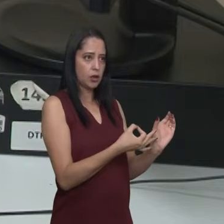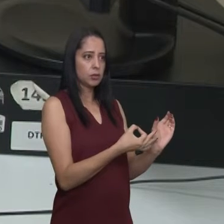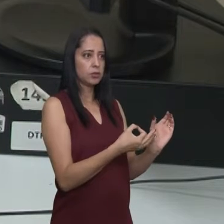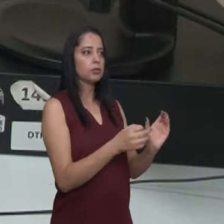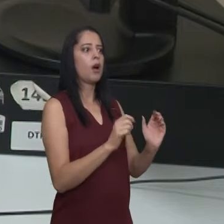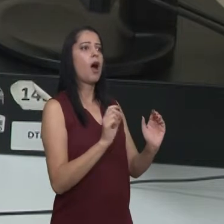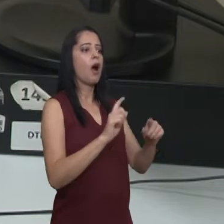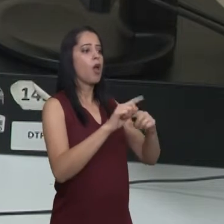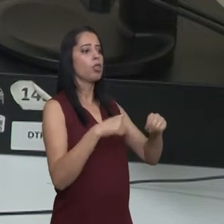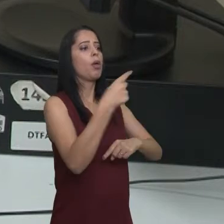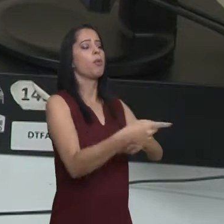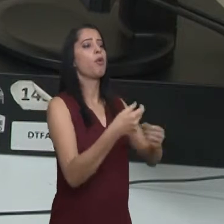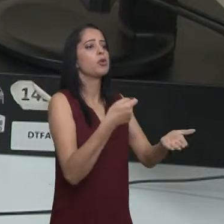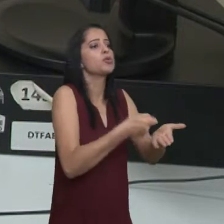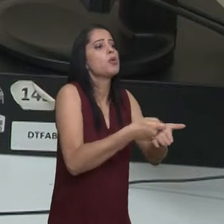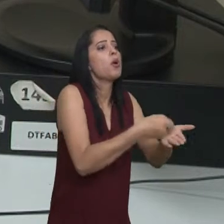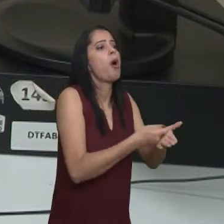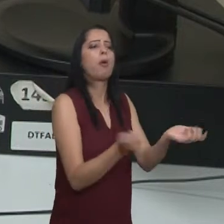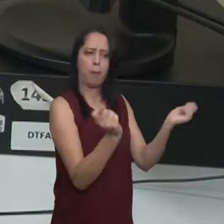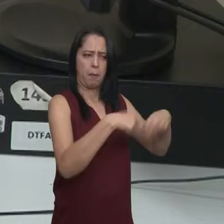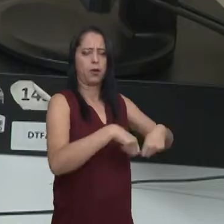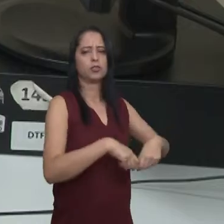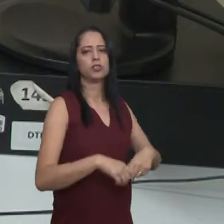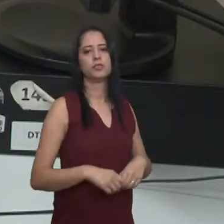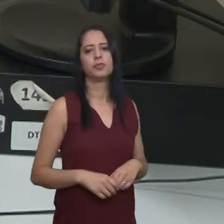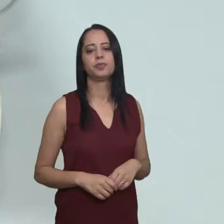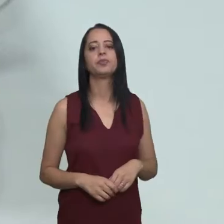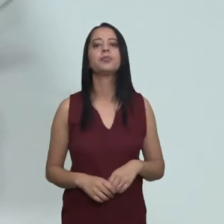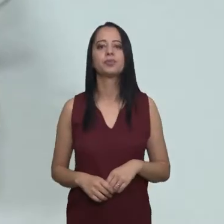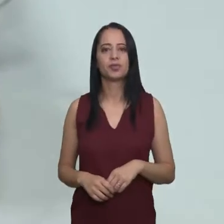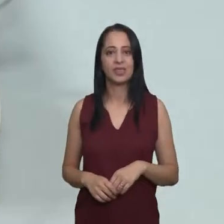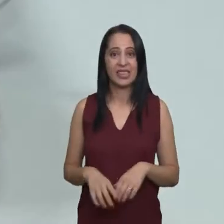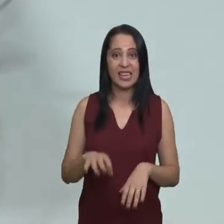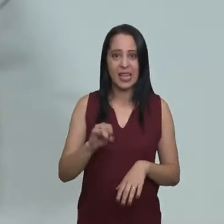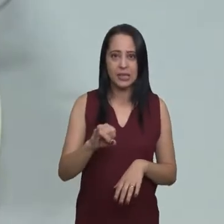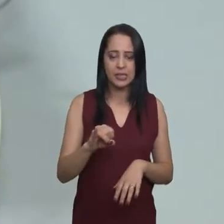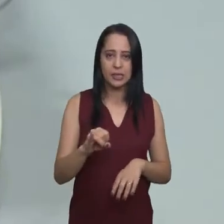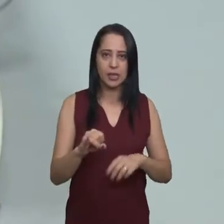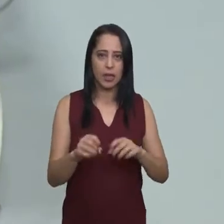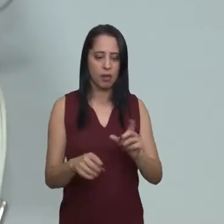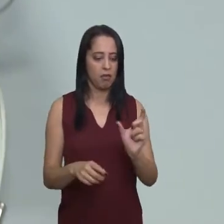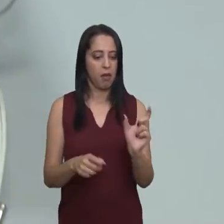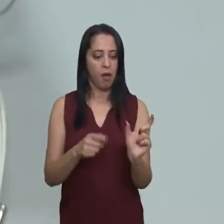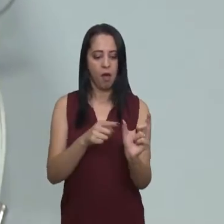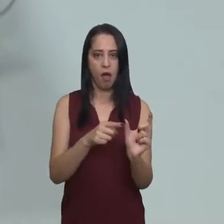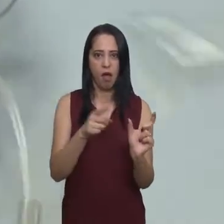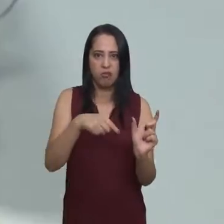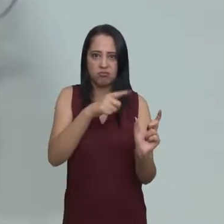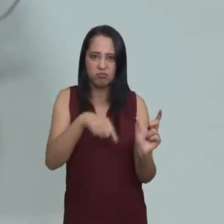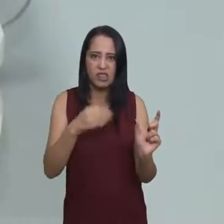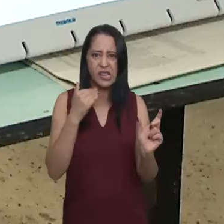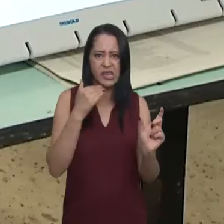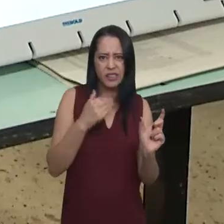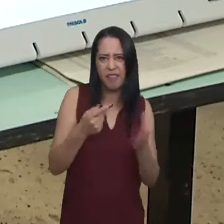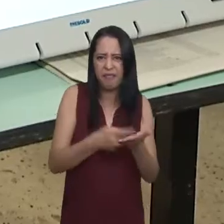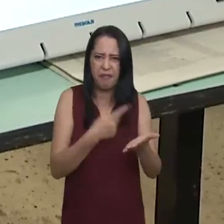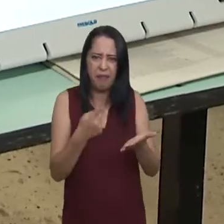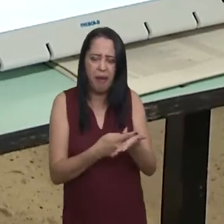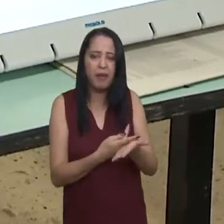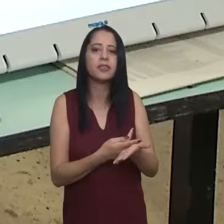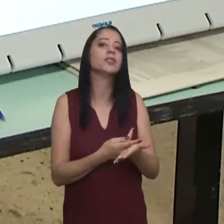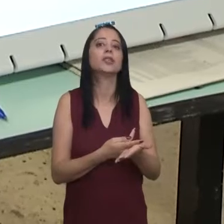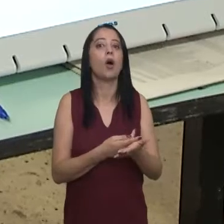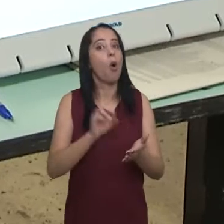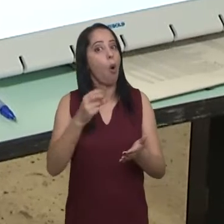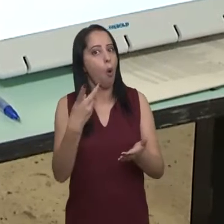de você cobrar depois a quem você votou, né? E para quem está com a situação irregular na Justiça Eleitoral ou quer